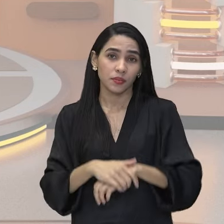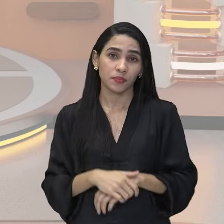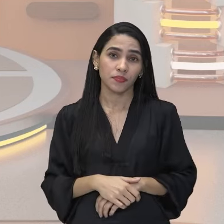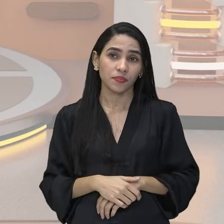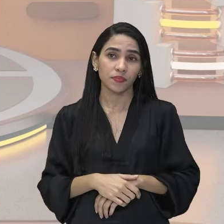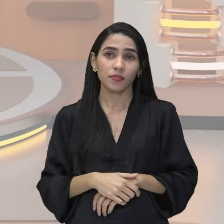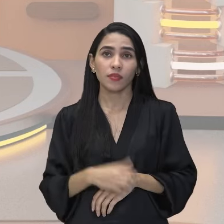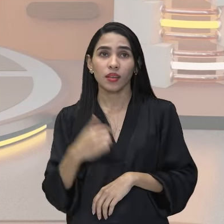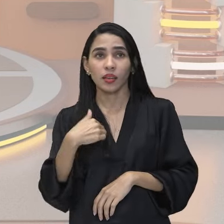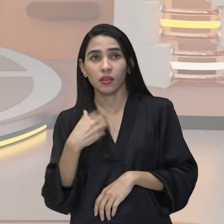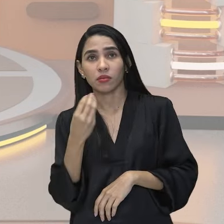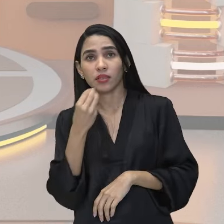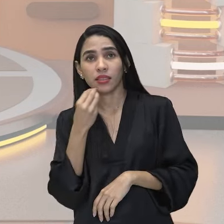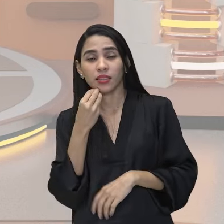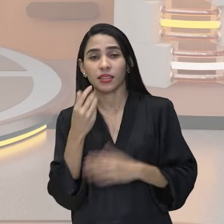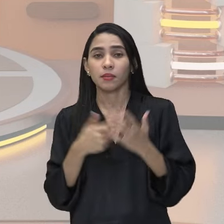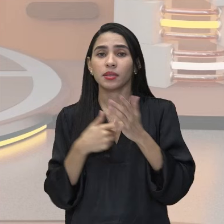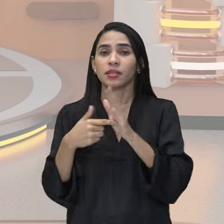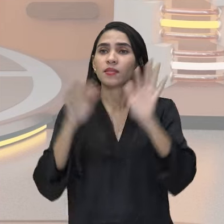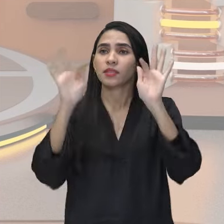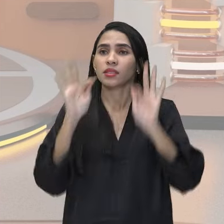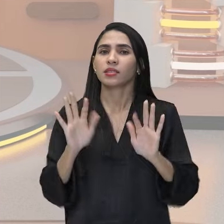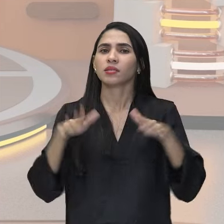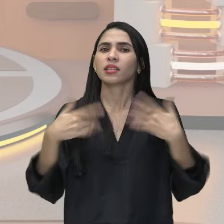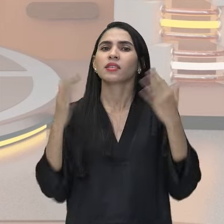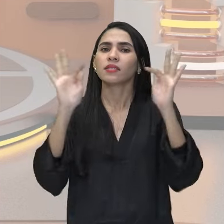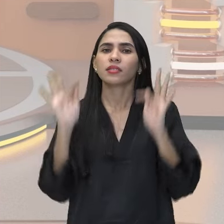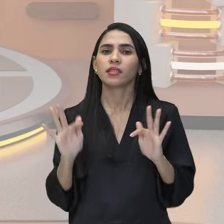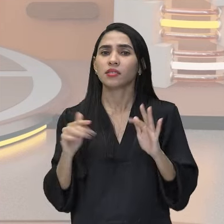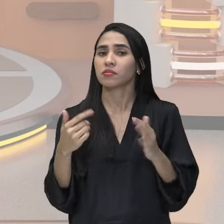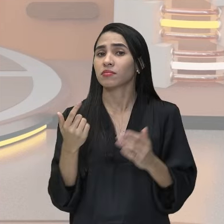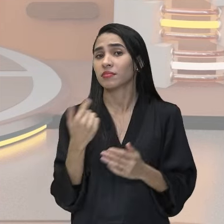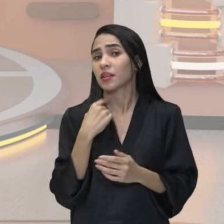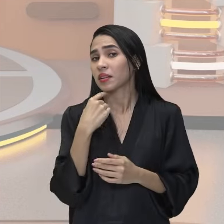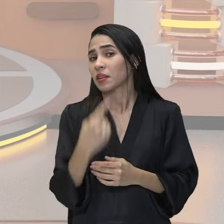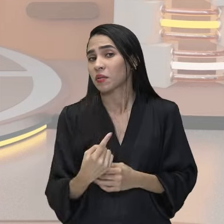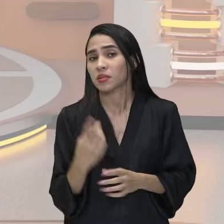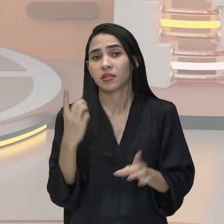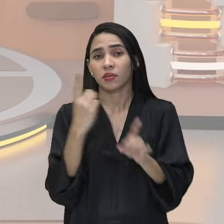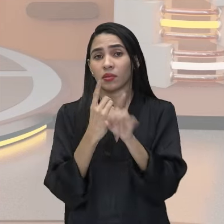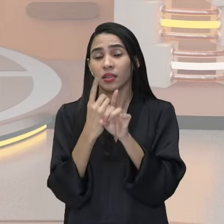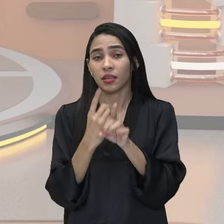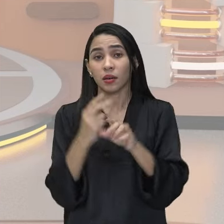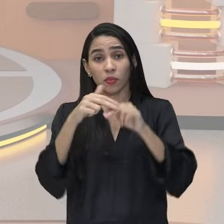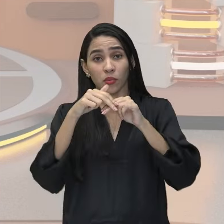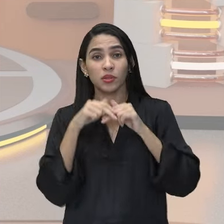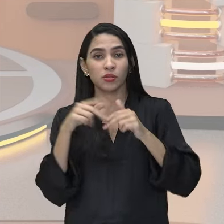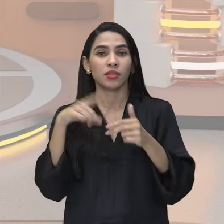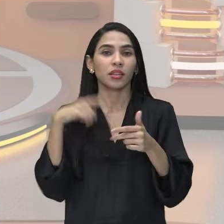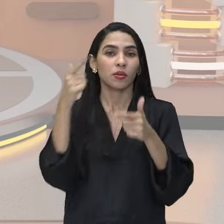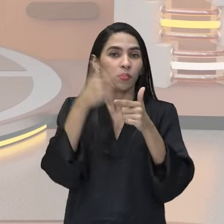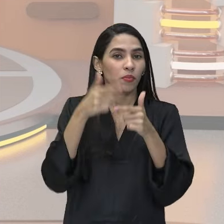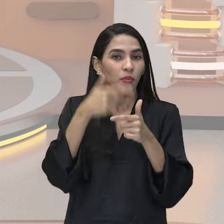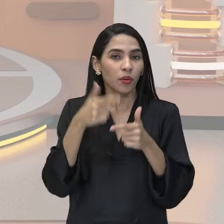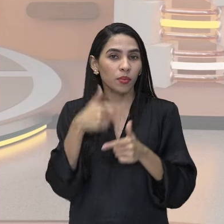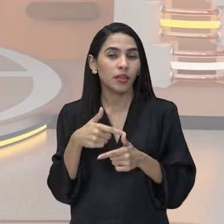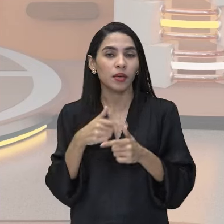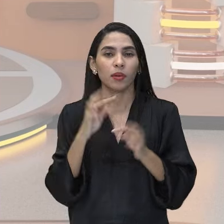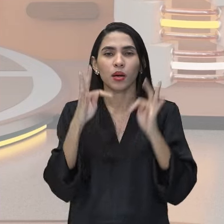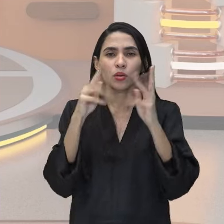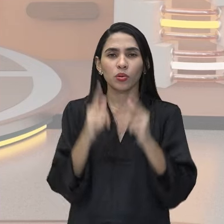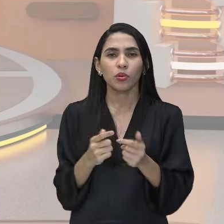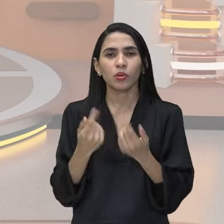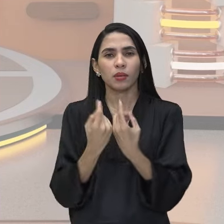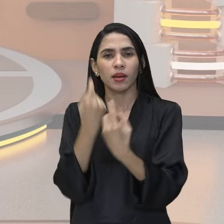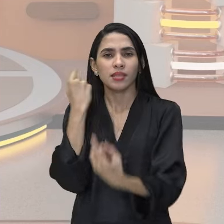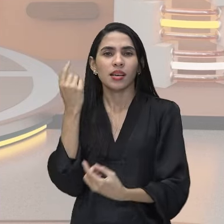eu tentei, mostrei a felicidade, cadê a felicidade? Não consegui encontrar. Então entra em crise todas essas teorias